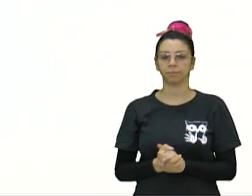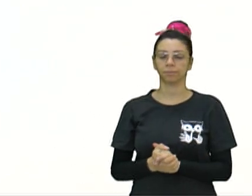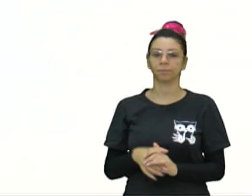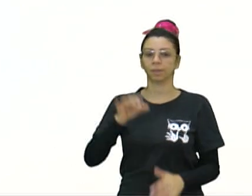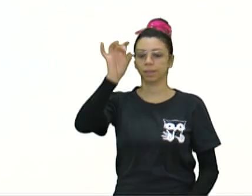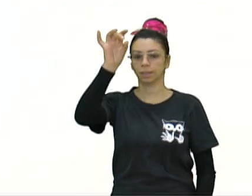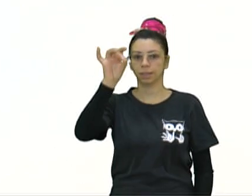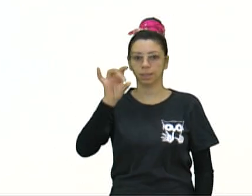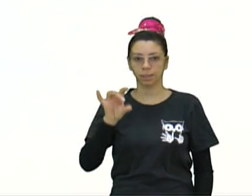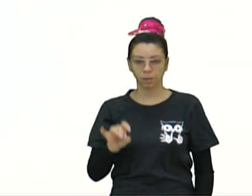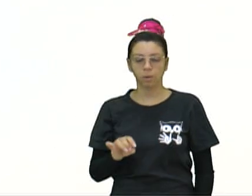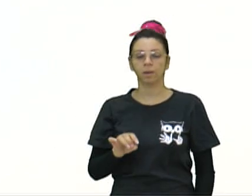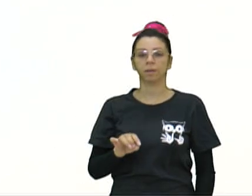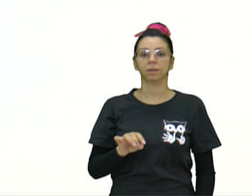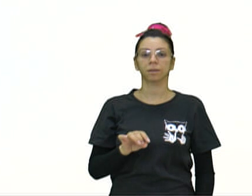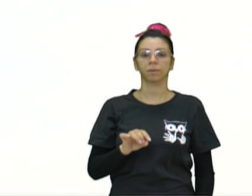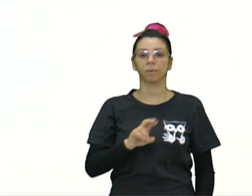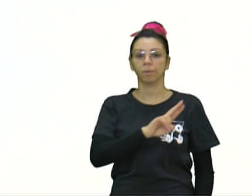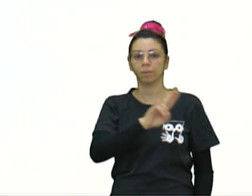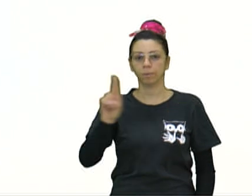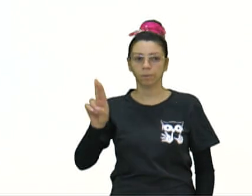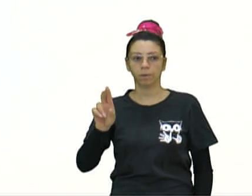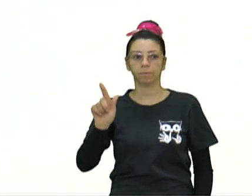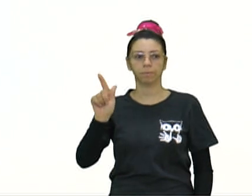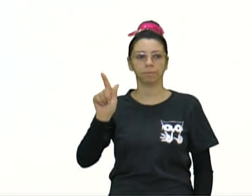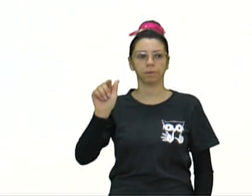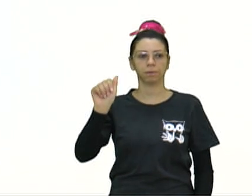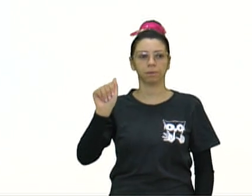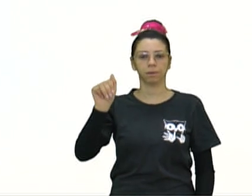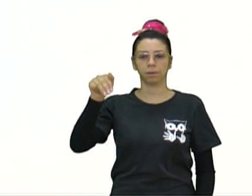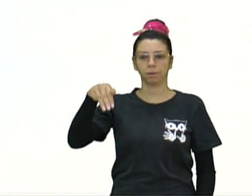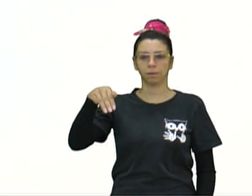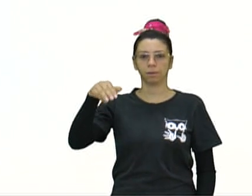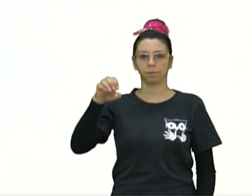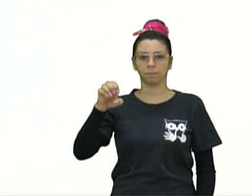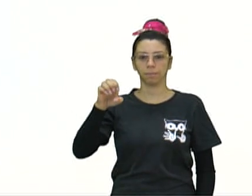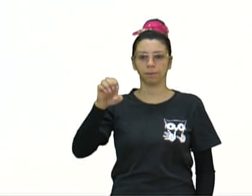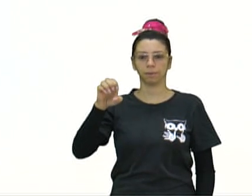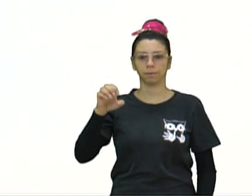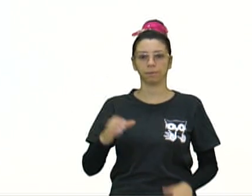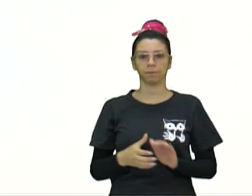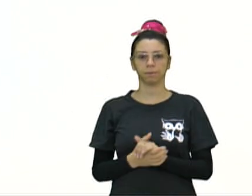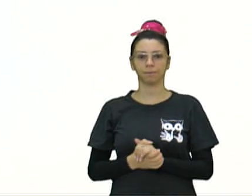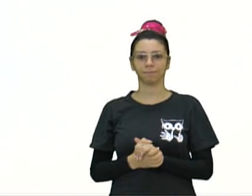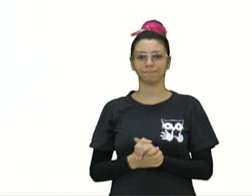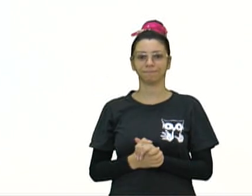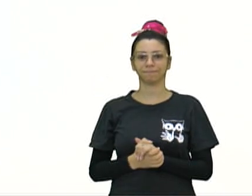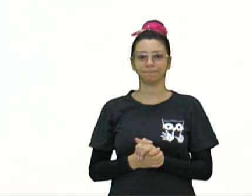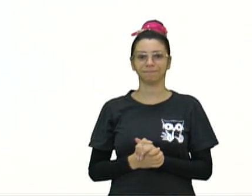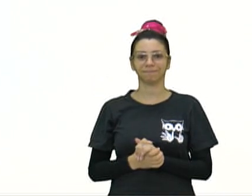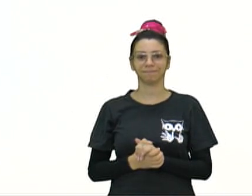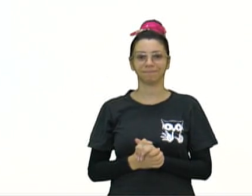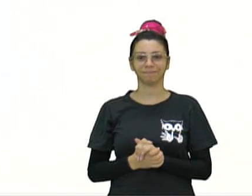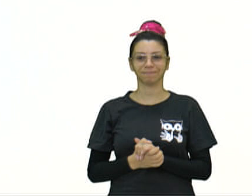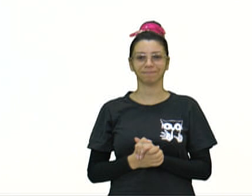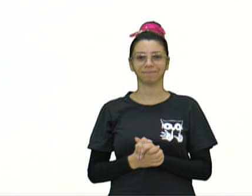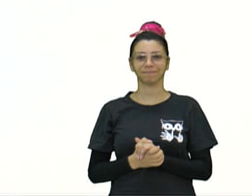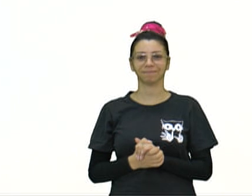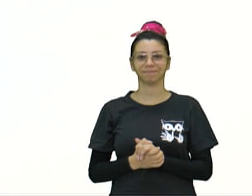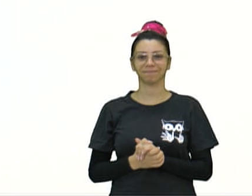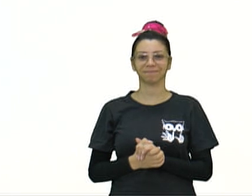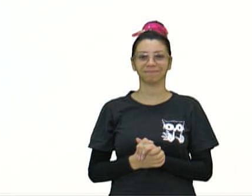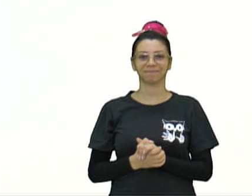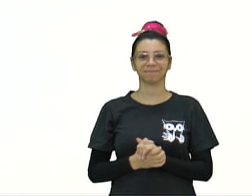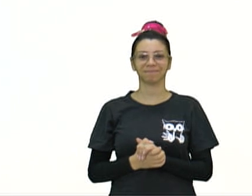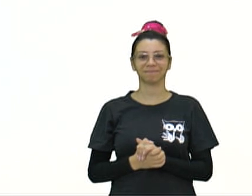uma é chamada de gubi, tendo o 10º até o segundo gubi, o primeiro gubi, perdão, a partir do primeiro gubi daí